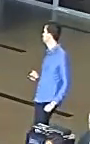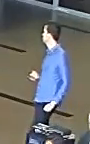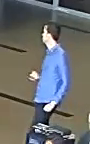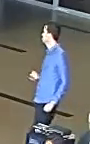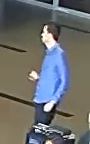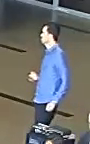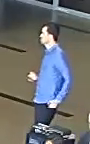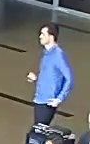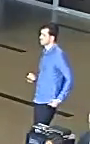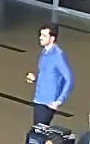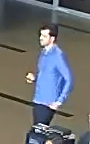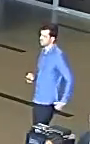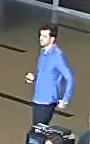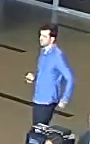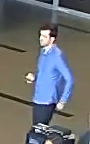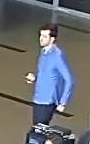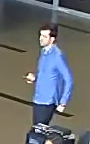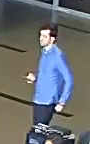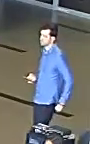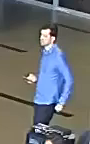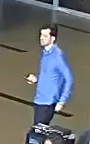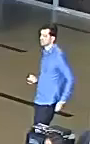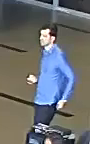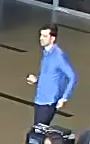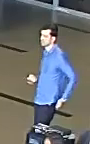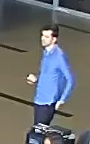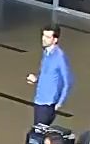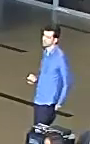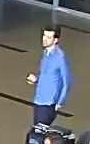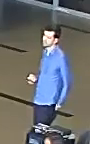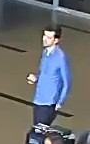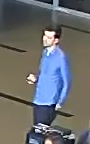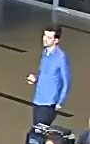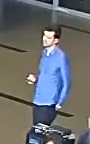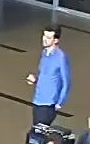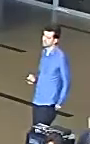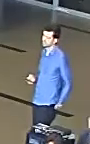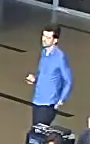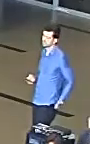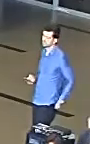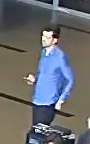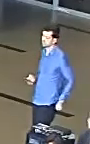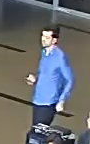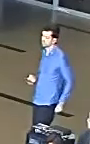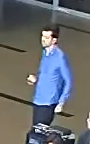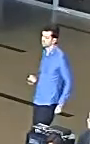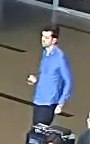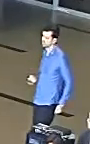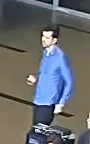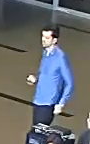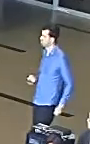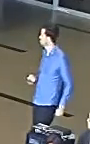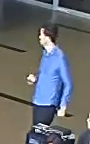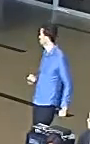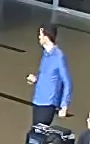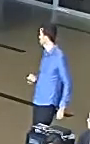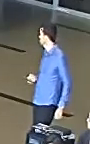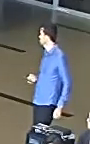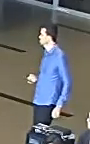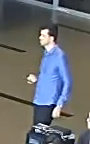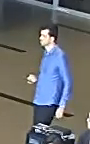une interesses num ponto só a da solução pois bem